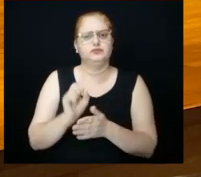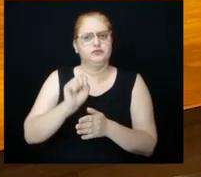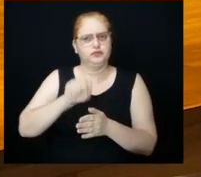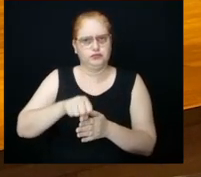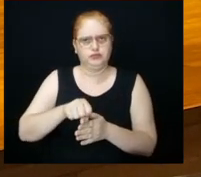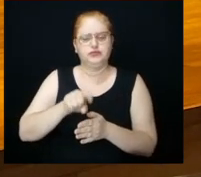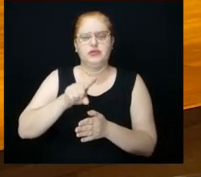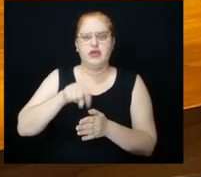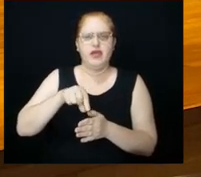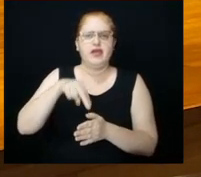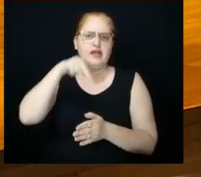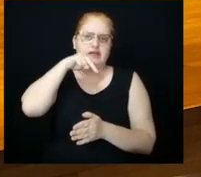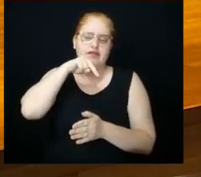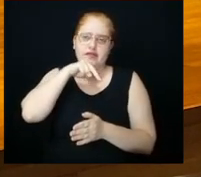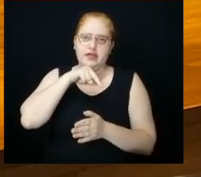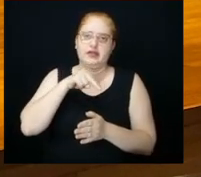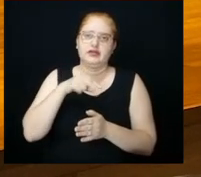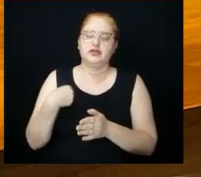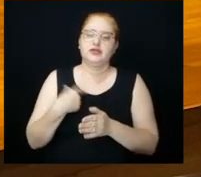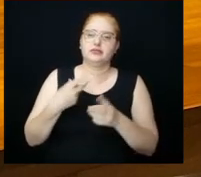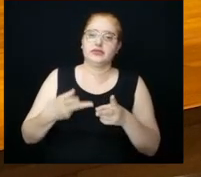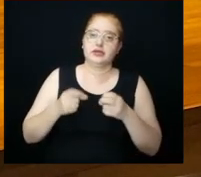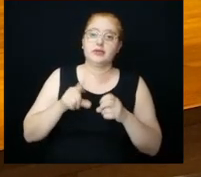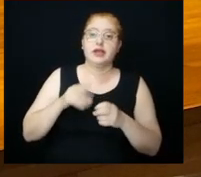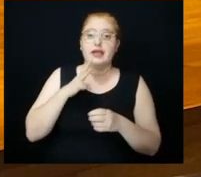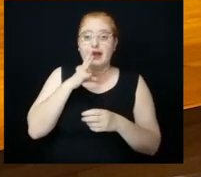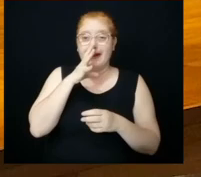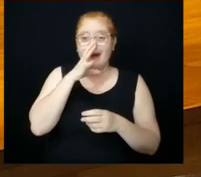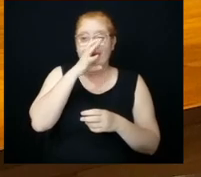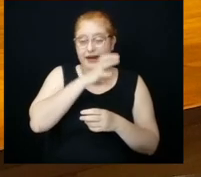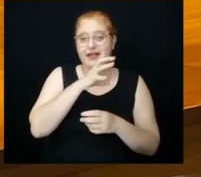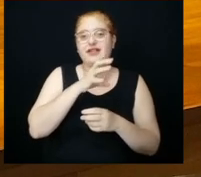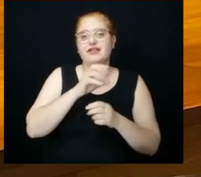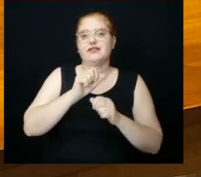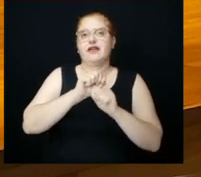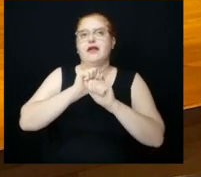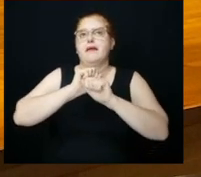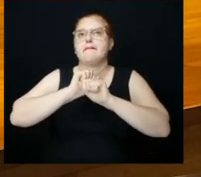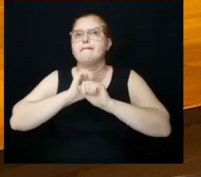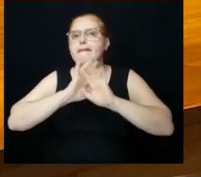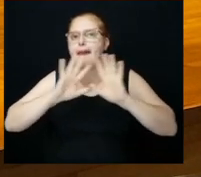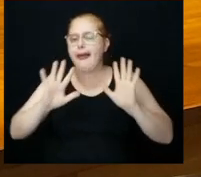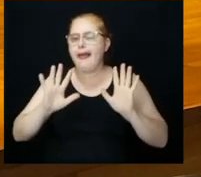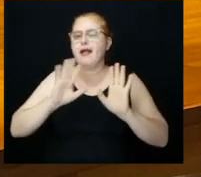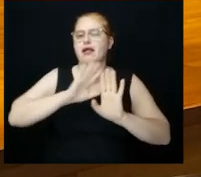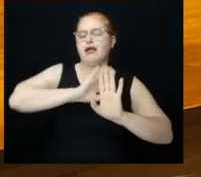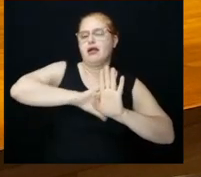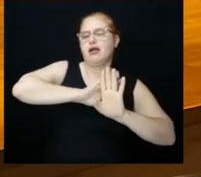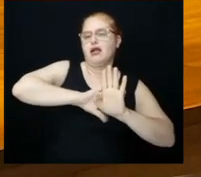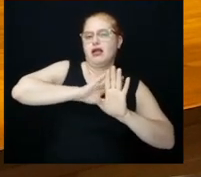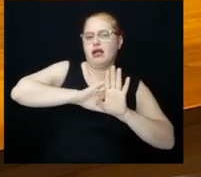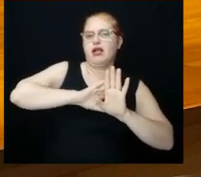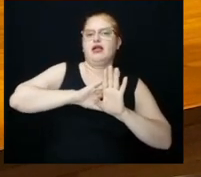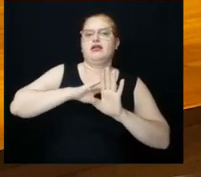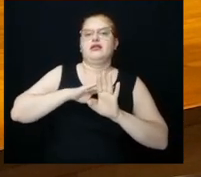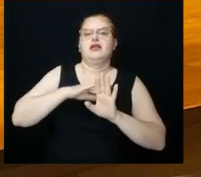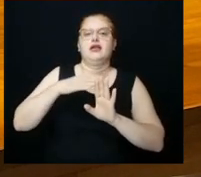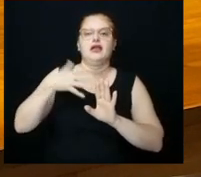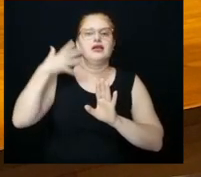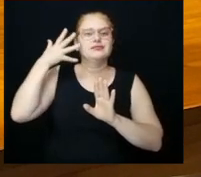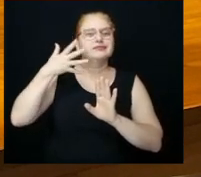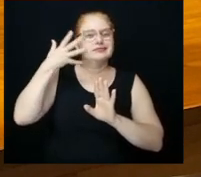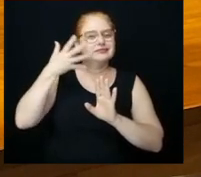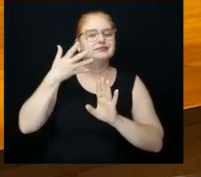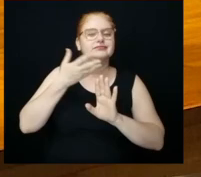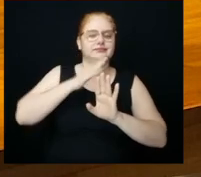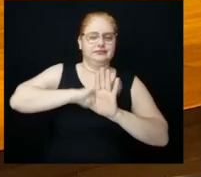afirmando, né? Porque também a gente começa a ver que é uma crítica que não é uma crítica tão declarada aqui, né? É tudo muito sutil, é um discurso subliminar, como eu falei, não subliminar,